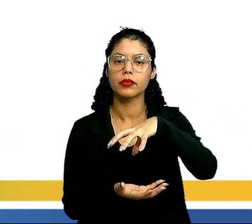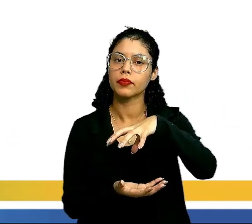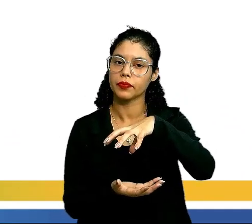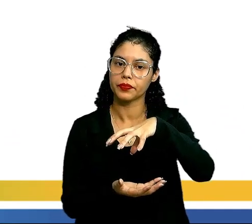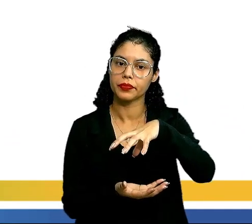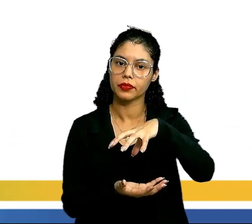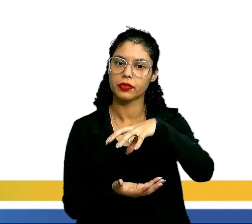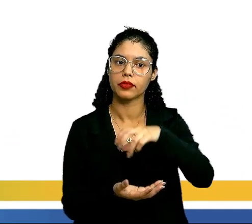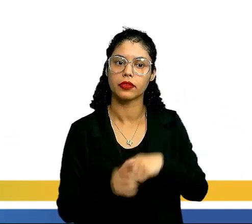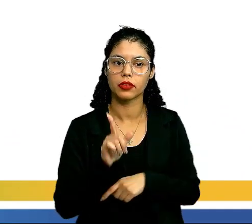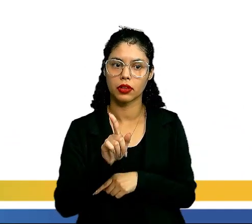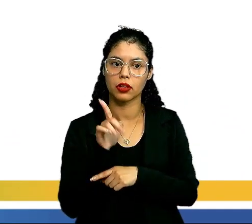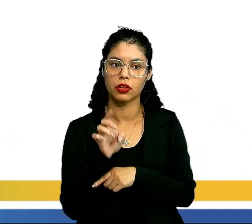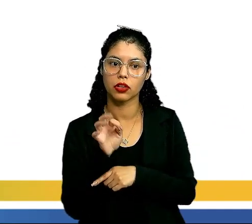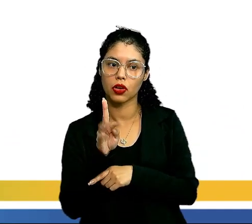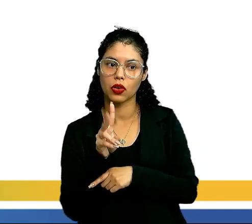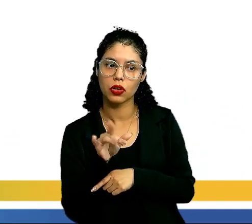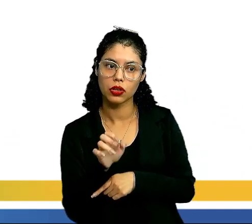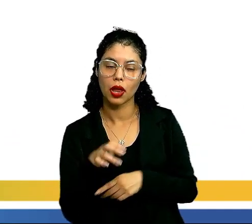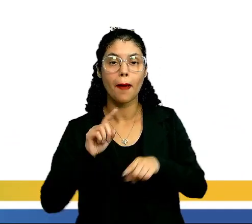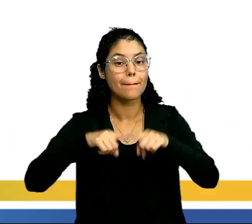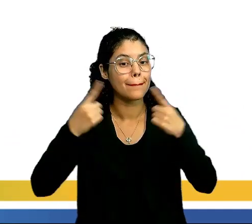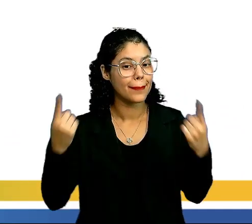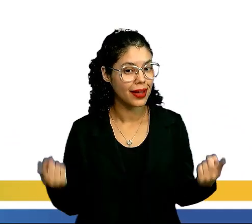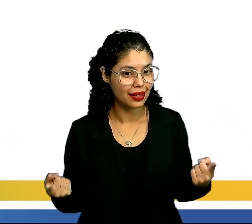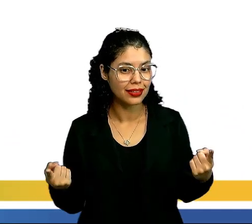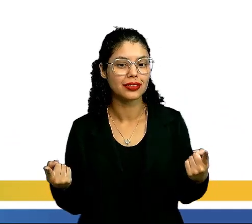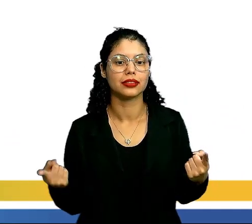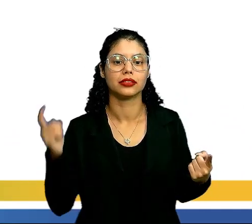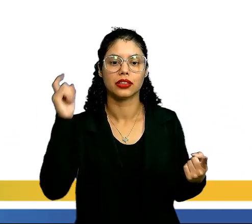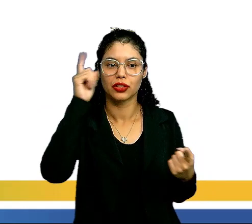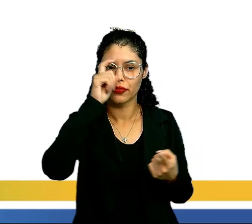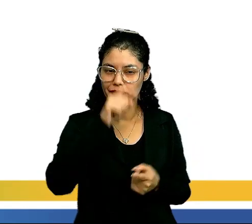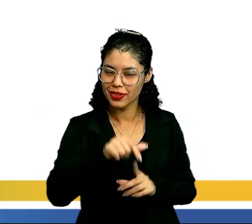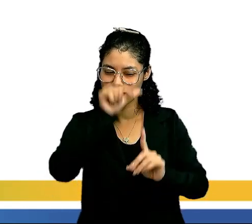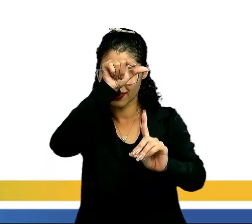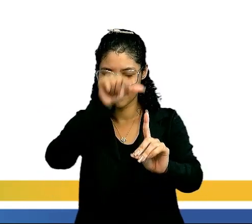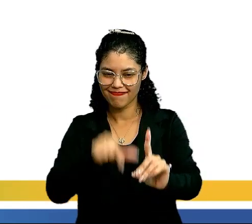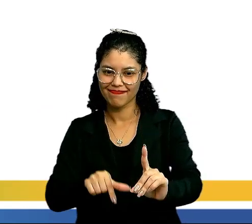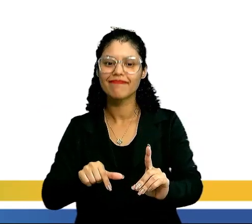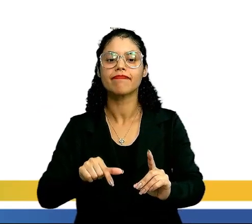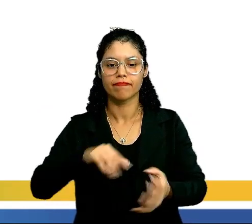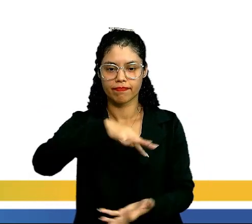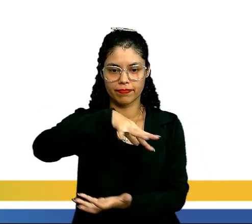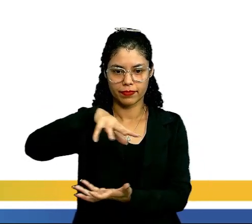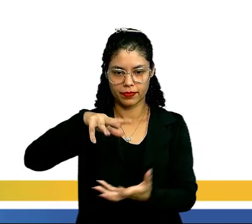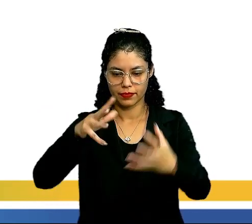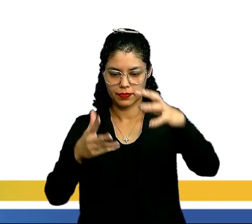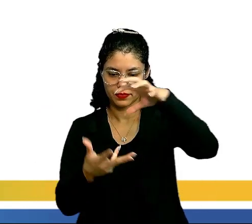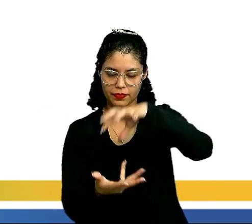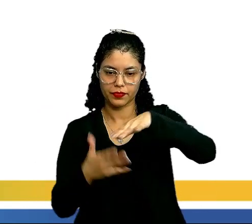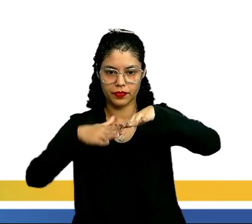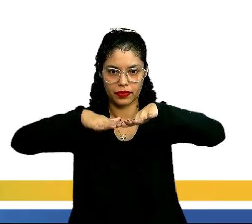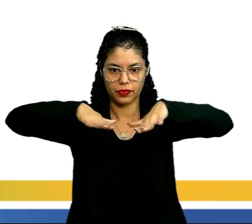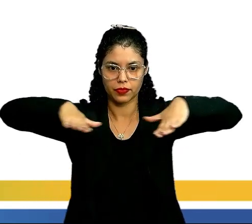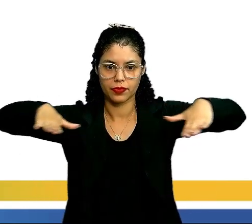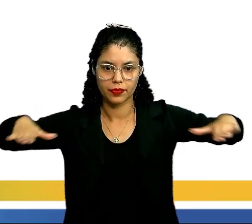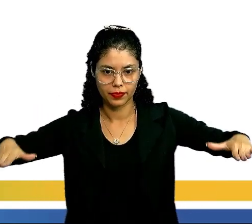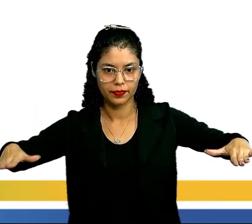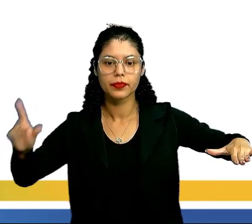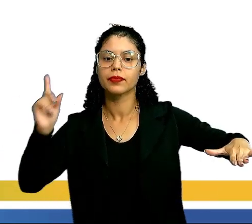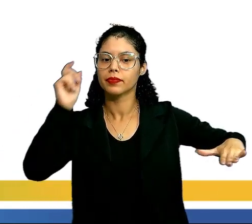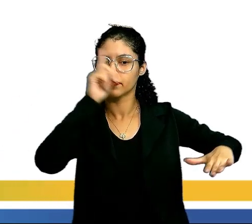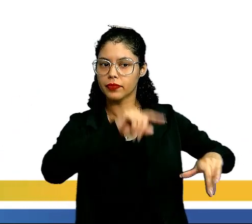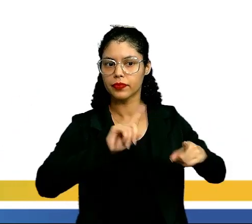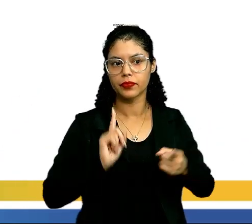gente chama de geóide. Logo, é muito difícil representar essa forma esférica em uma superfície